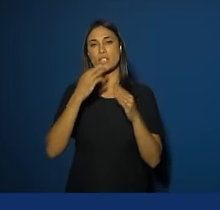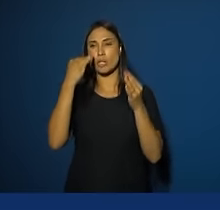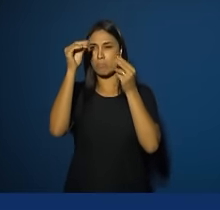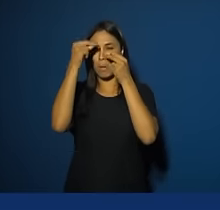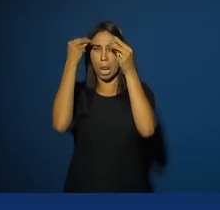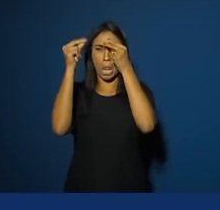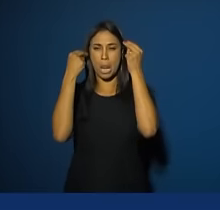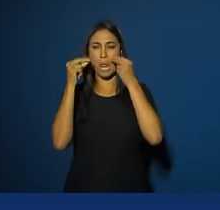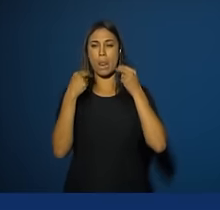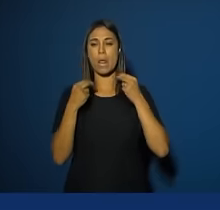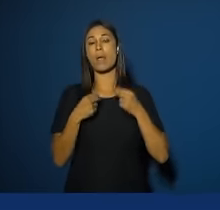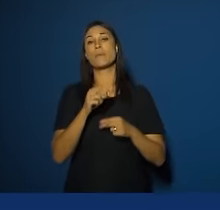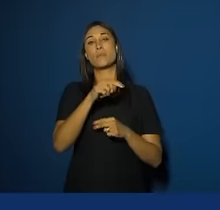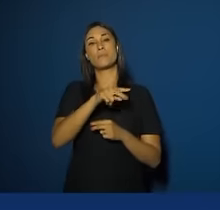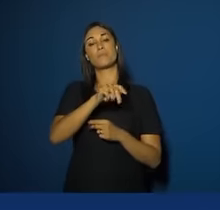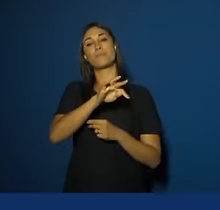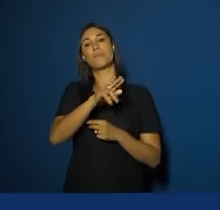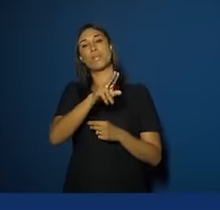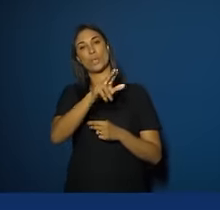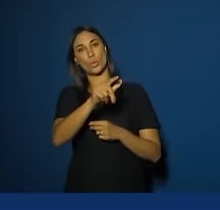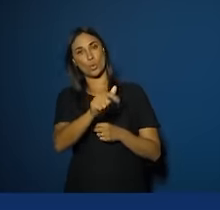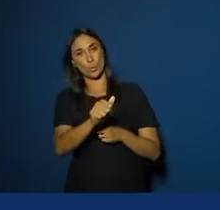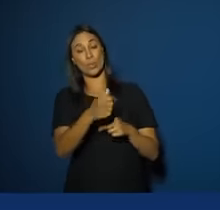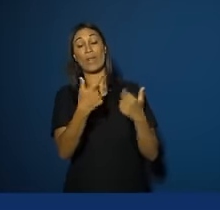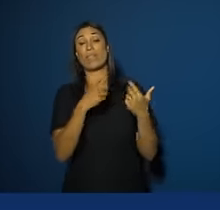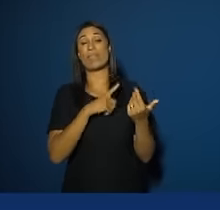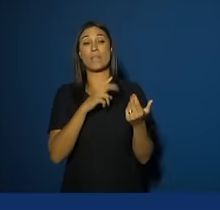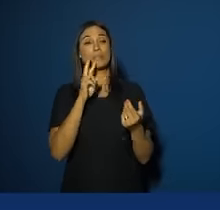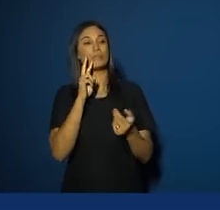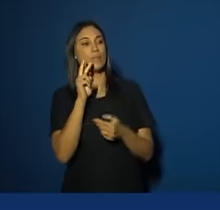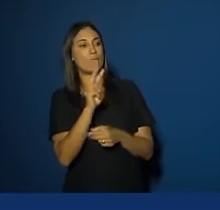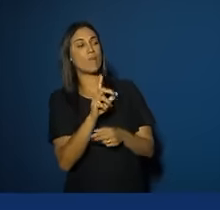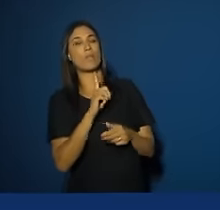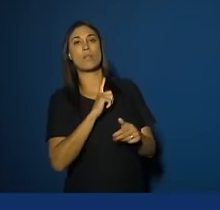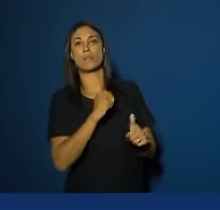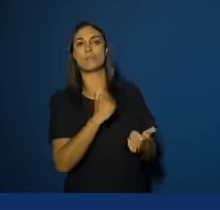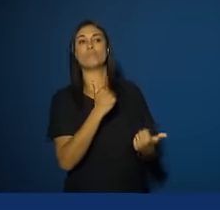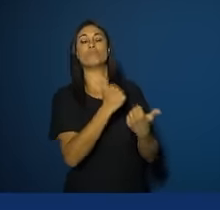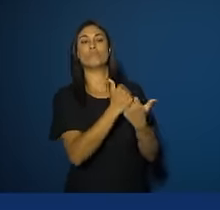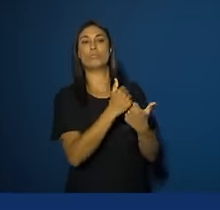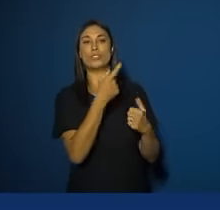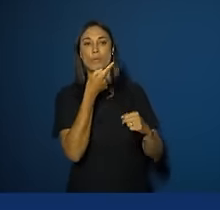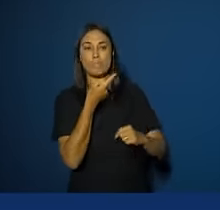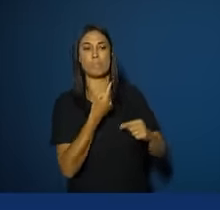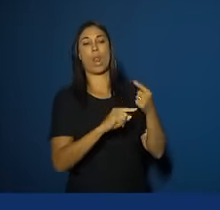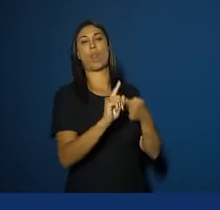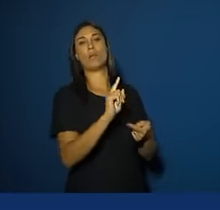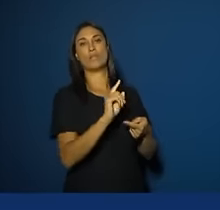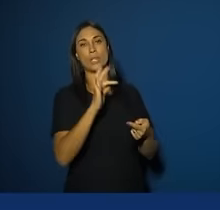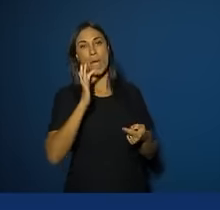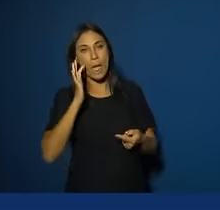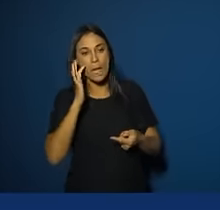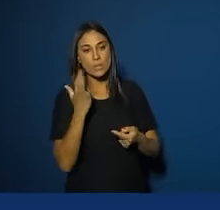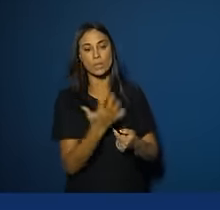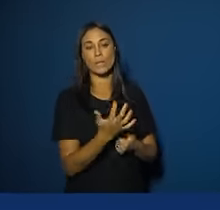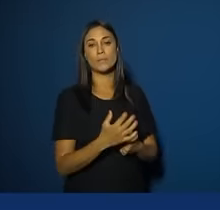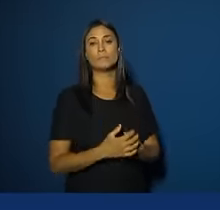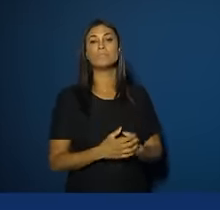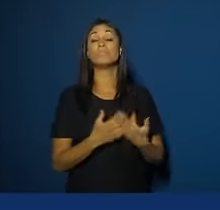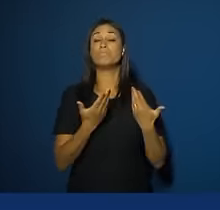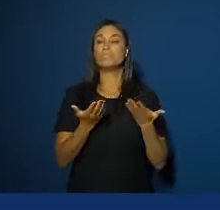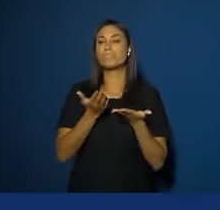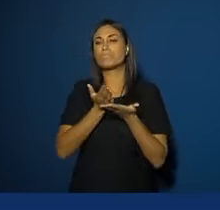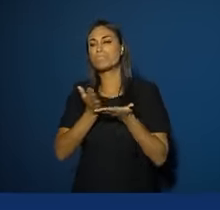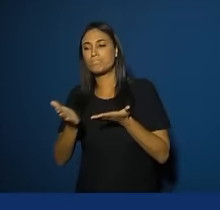uma Localiza, tem muitas empresas que a gente vê uma dinâmica potencial importante de virada de resultado, sim.